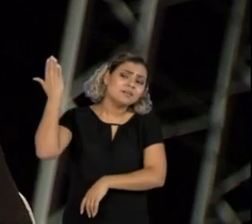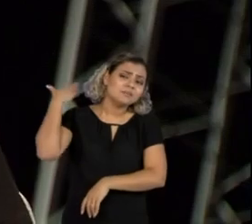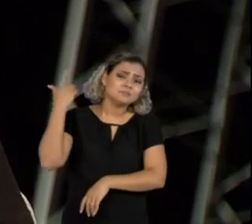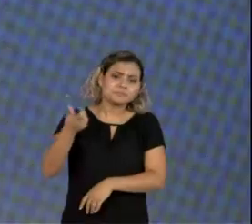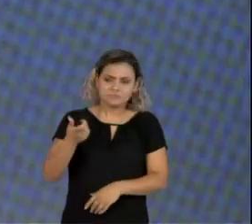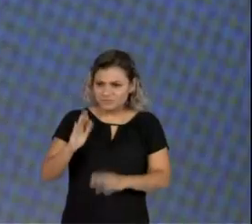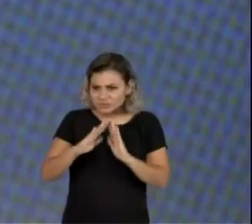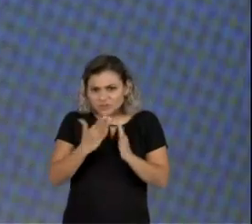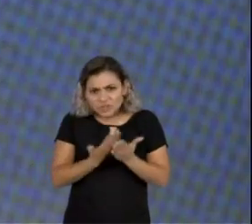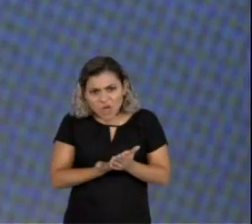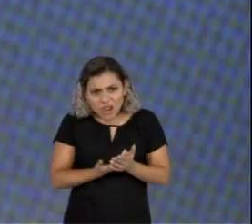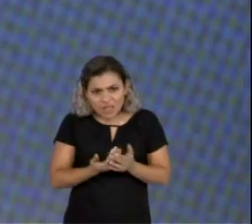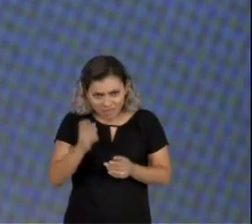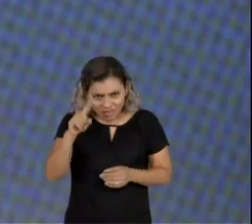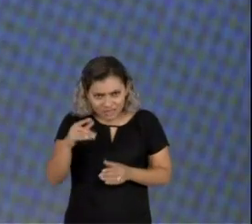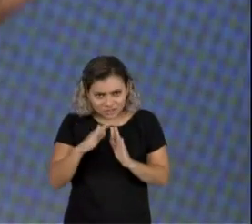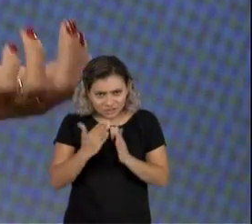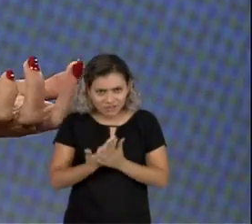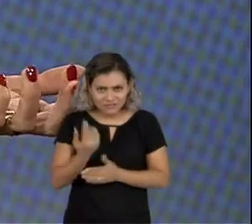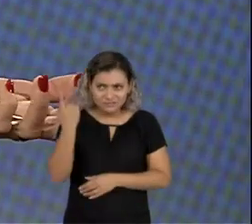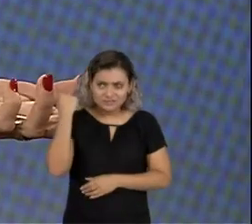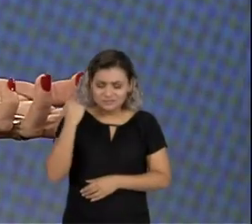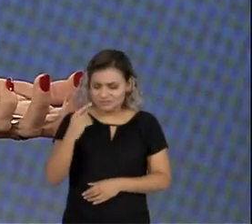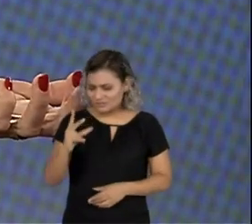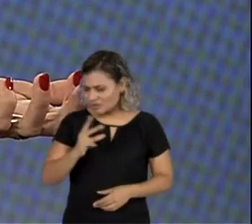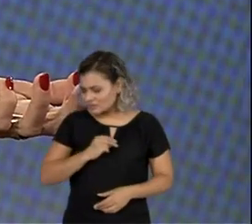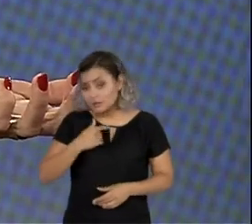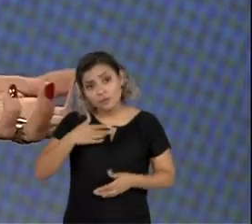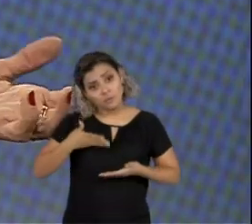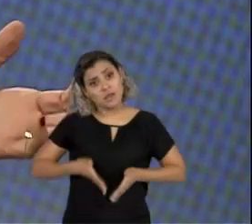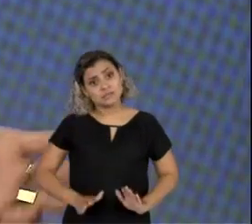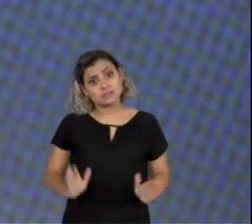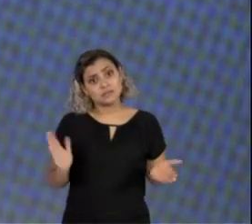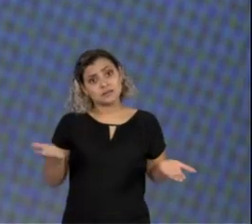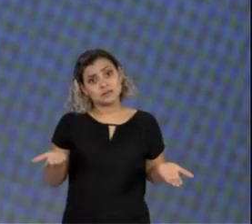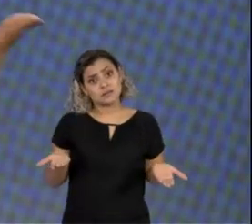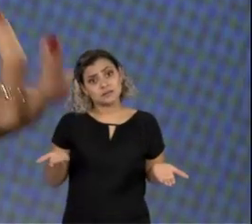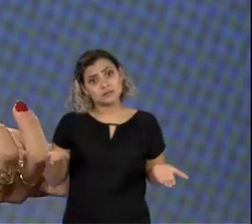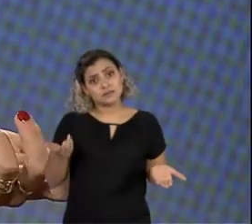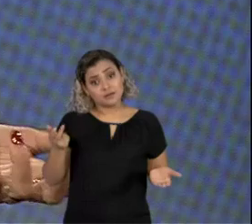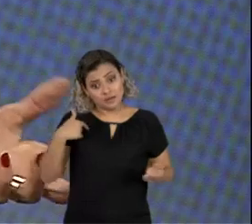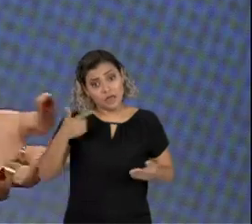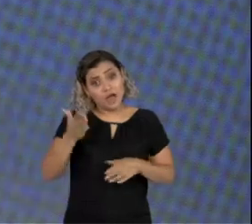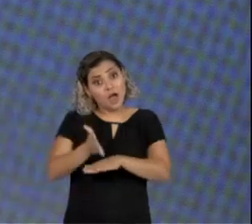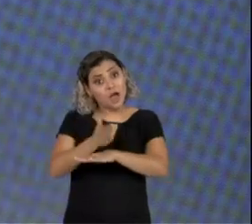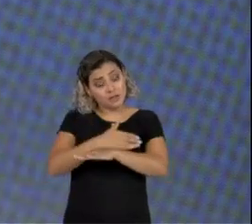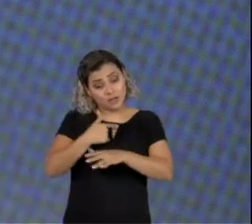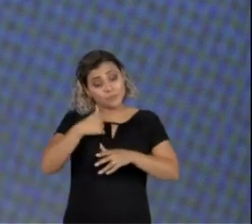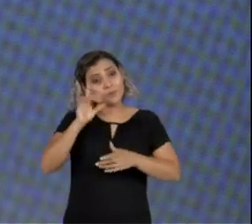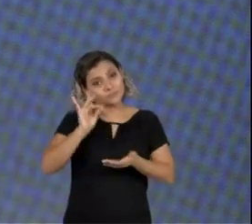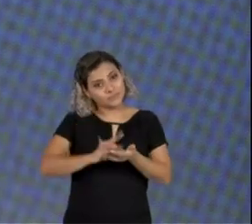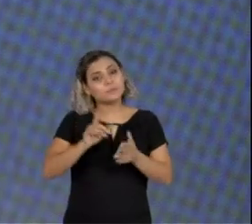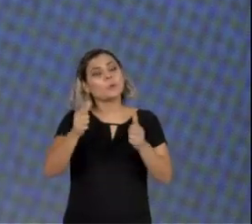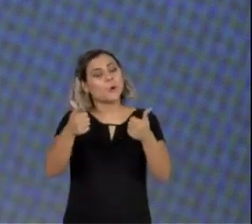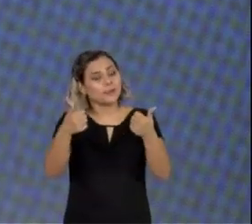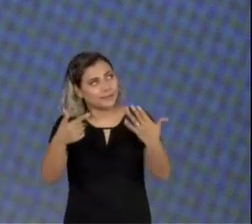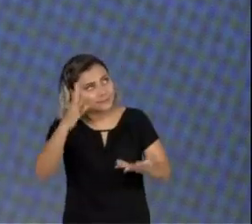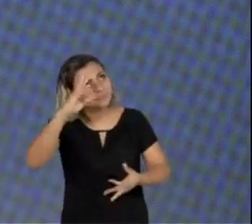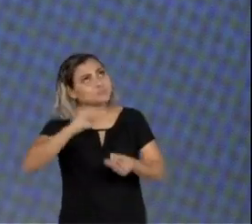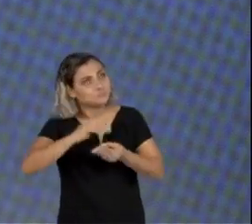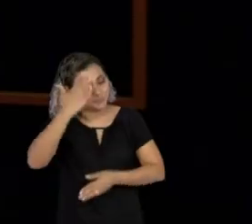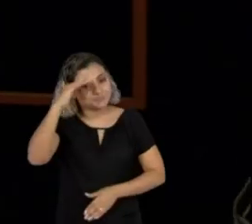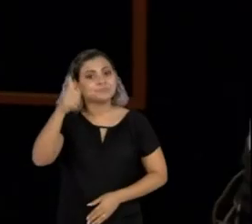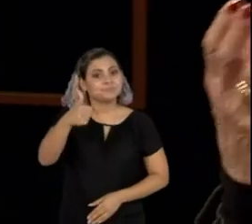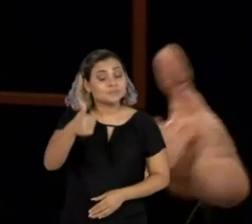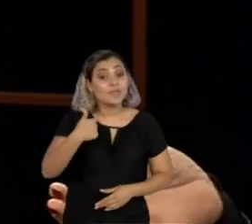Mas tem que falar de colégio? Bom, tem que falar então de quando eu nasci, né? É assim, antes de eu nasci... bom, então tá. A